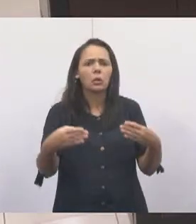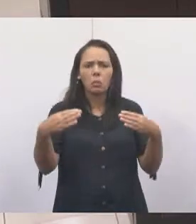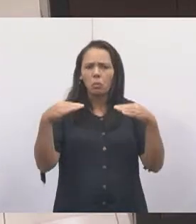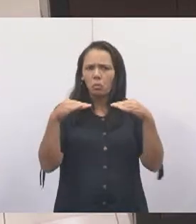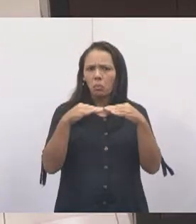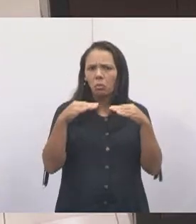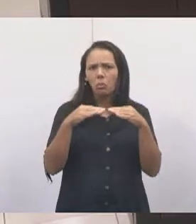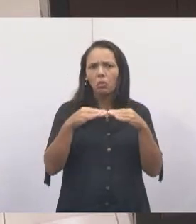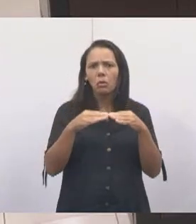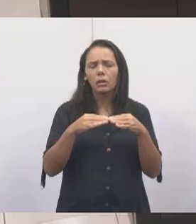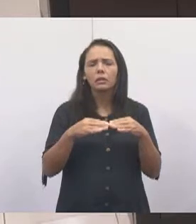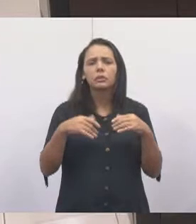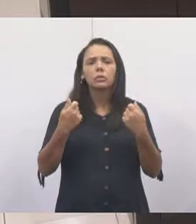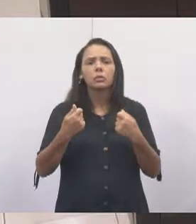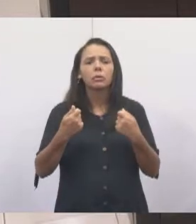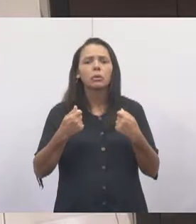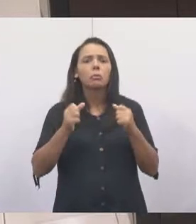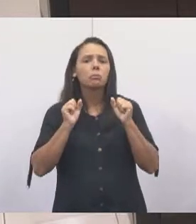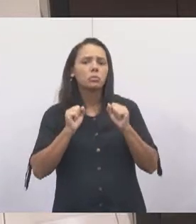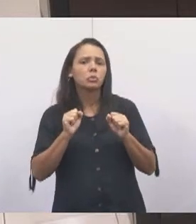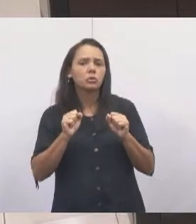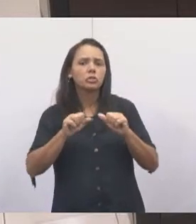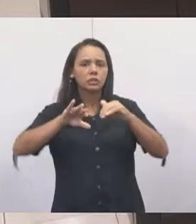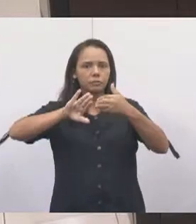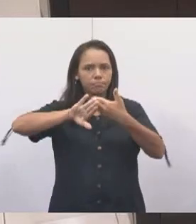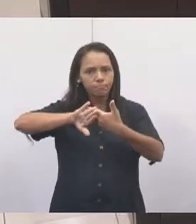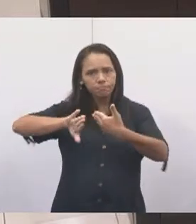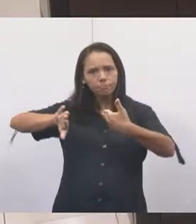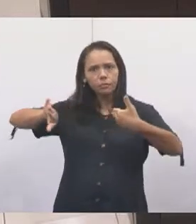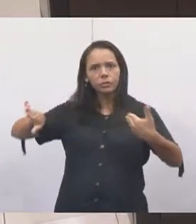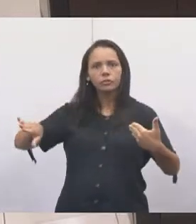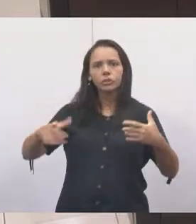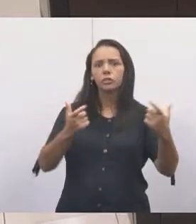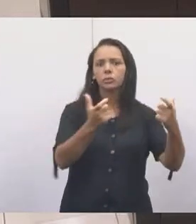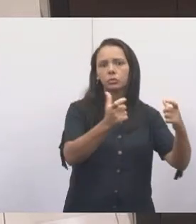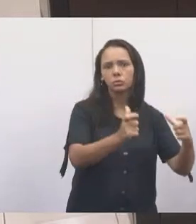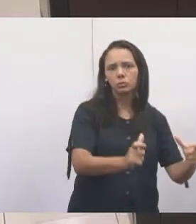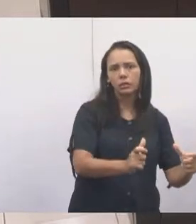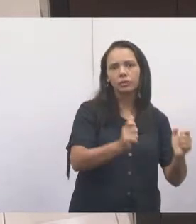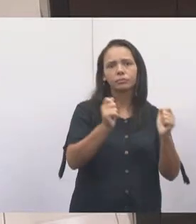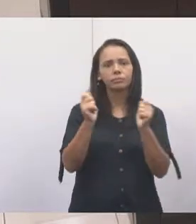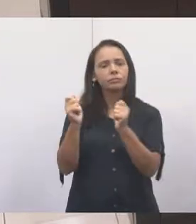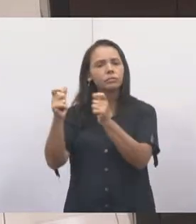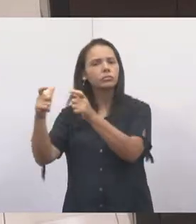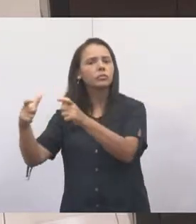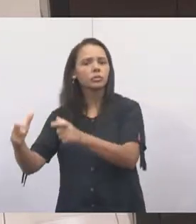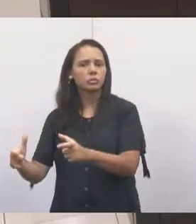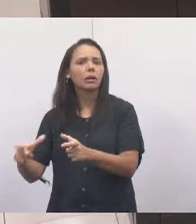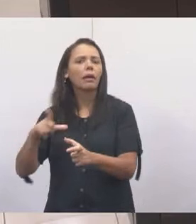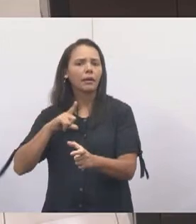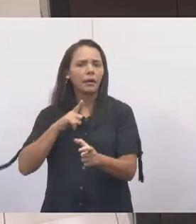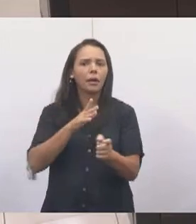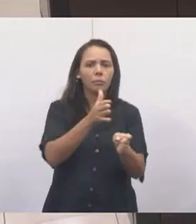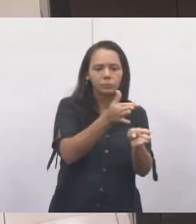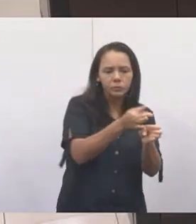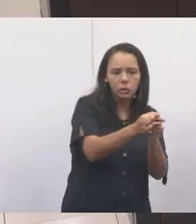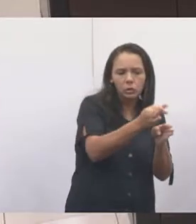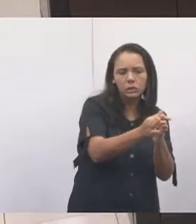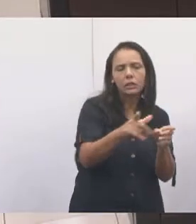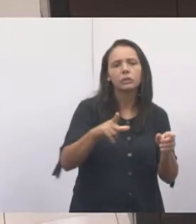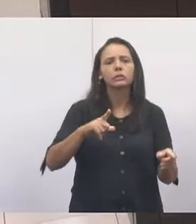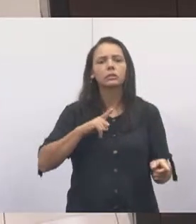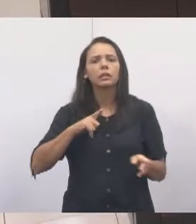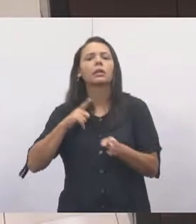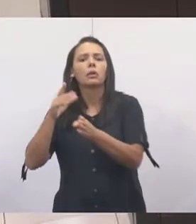grandes zonas, aqui depois da ponte e do outro lado da ponte, que também tem várias denúncias com relação à